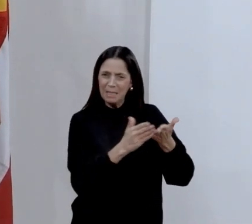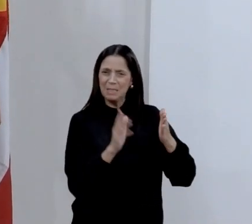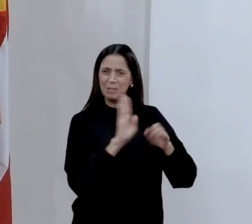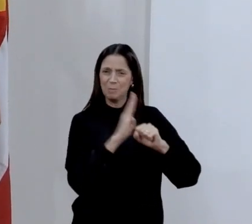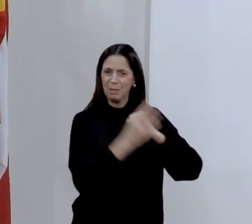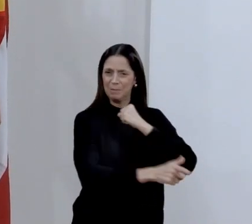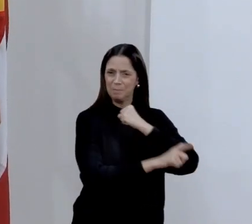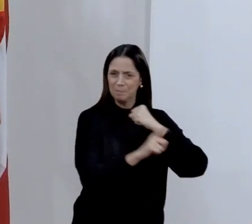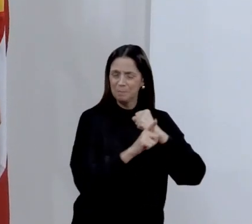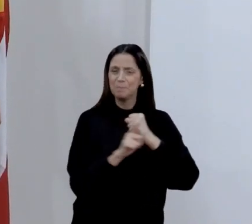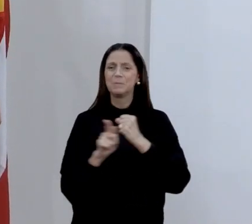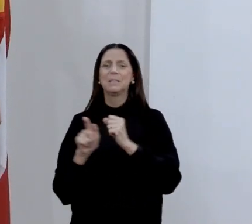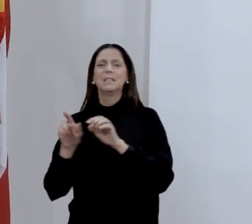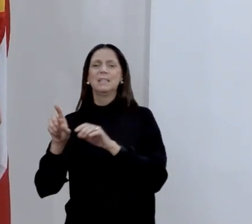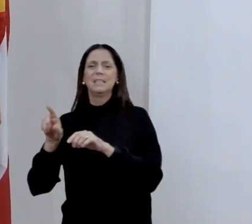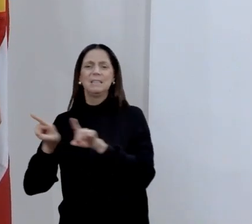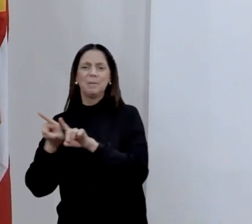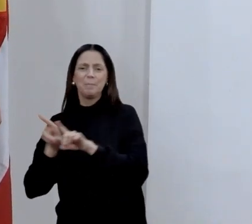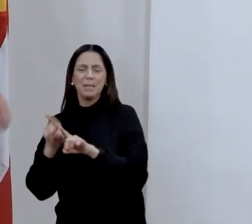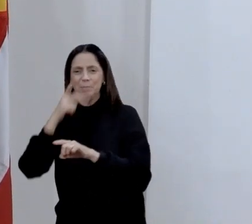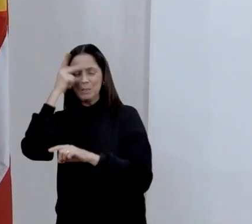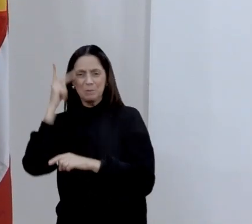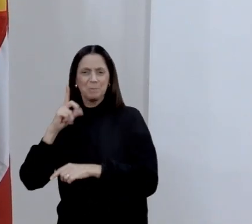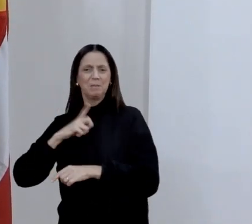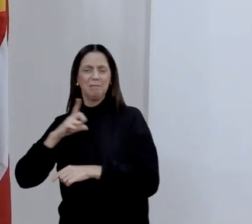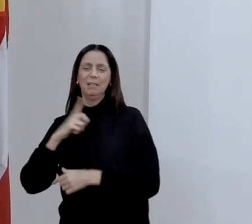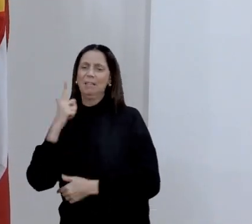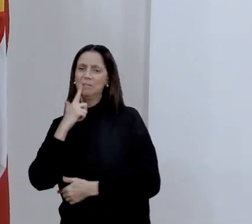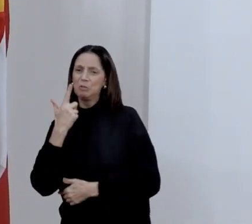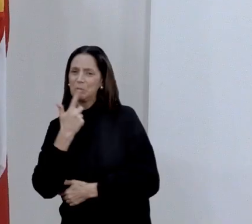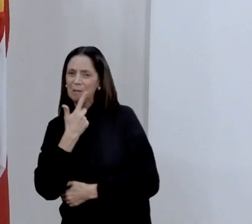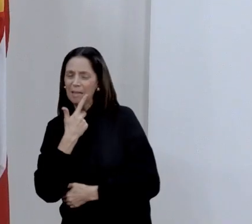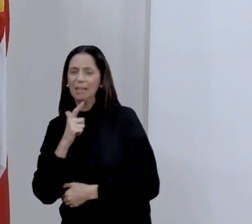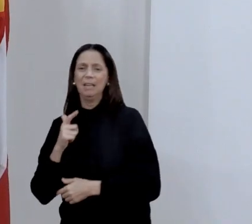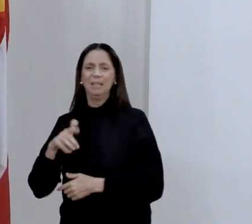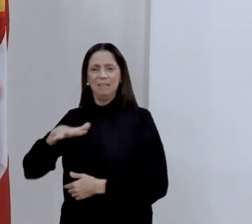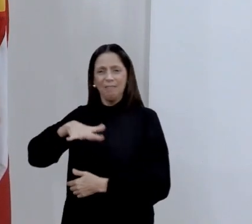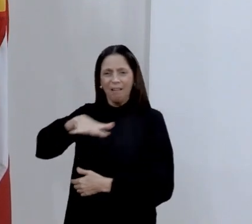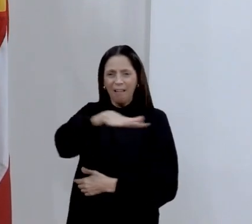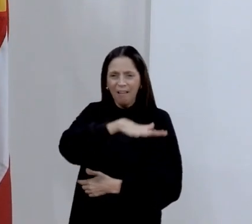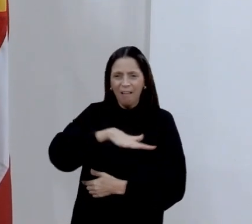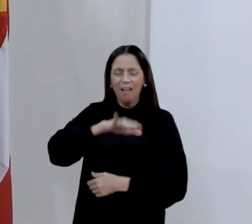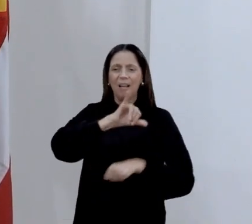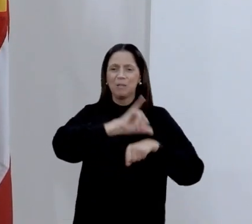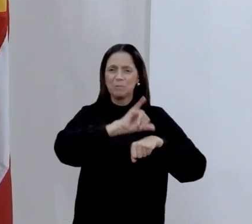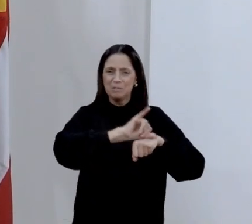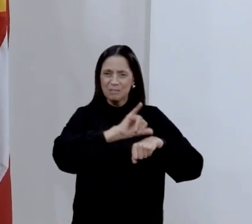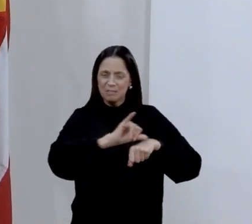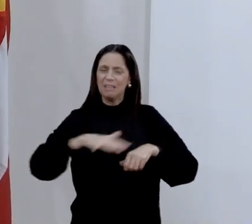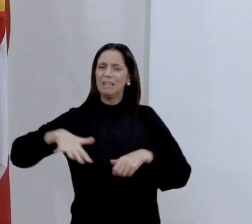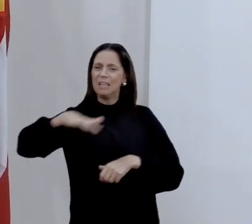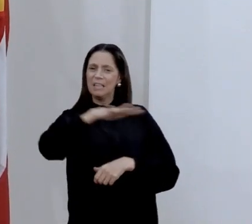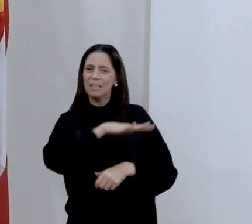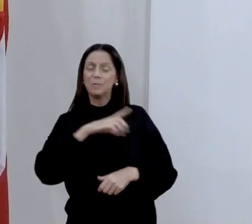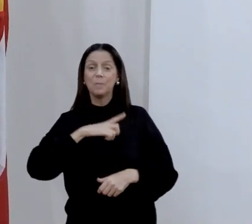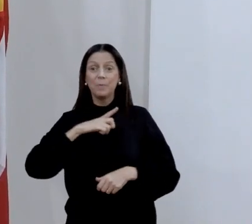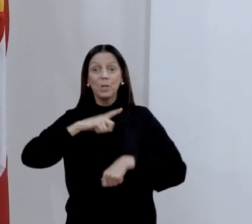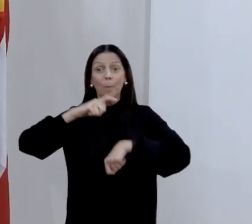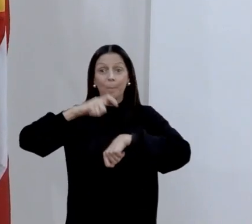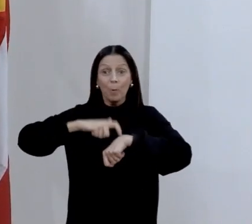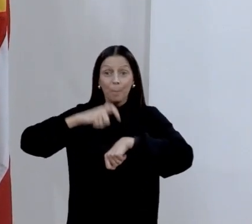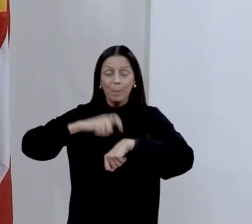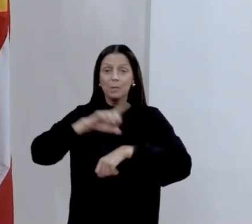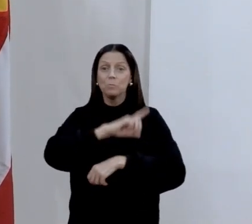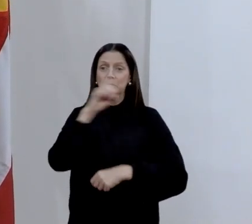muitos empresários, principalmente dono de restaurante, de lanchonete, aqui da região central, da Alameda, porque em determinado momento do dia